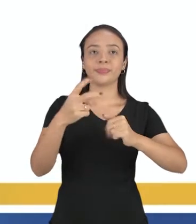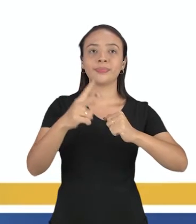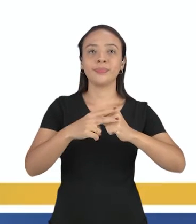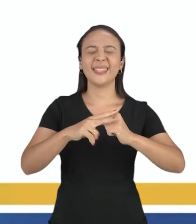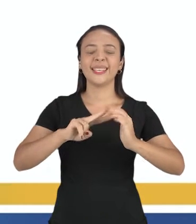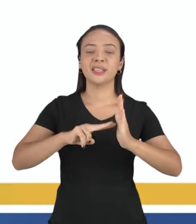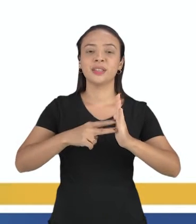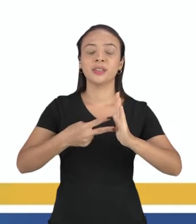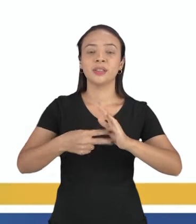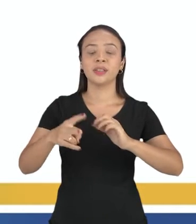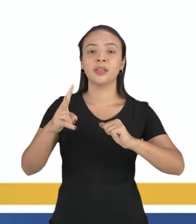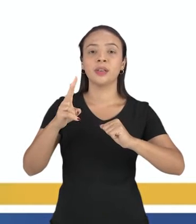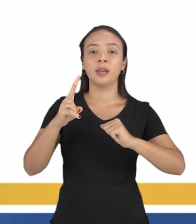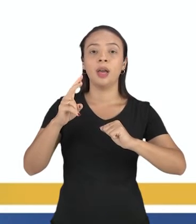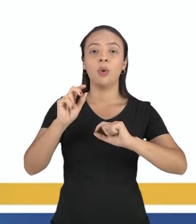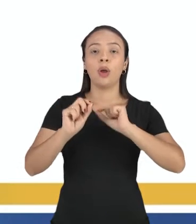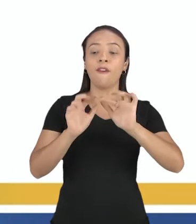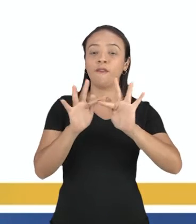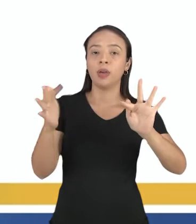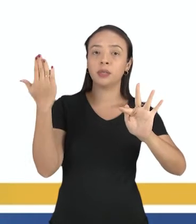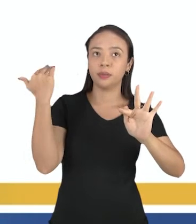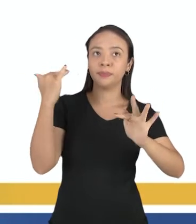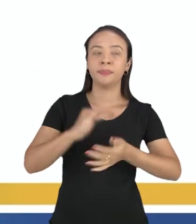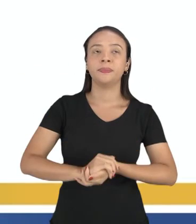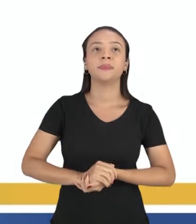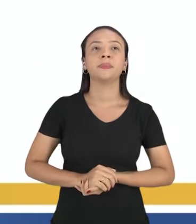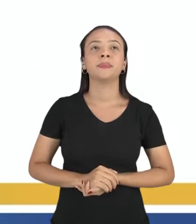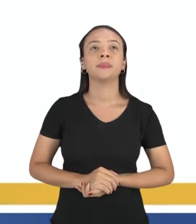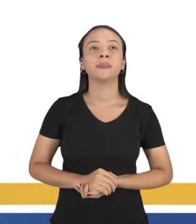indicou que a frase está no passado.